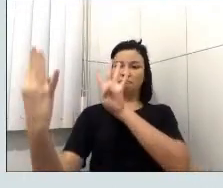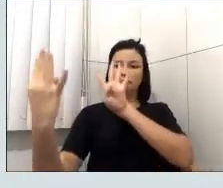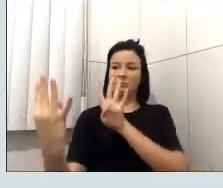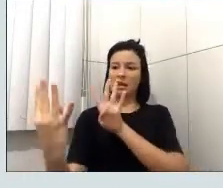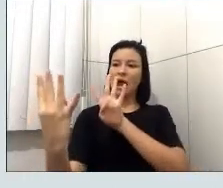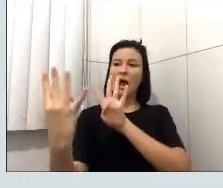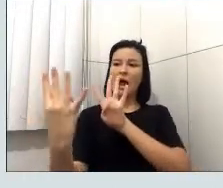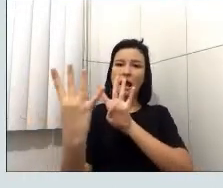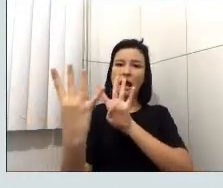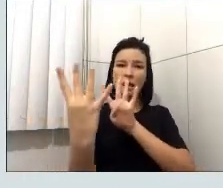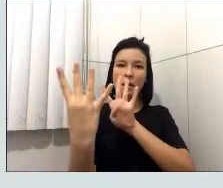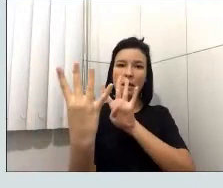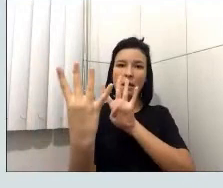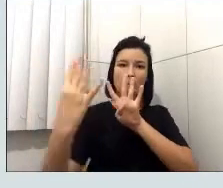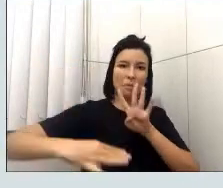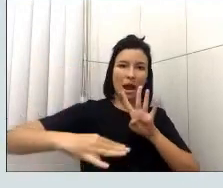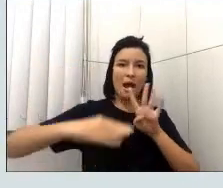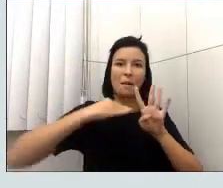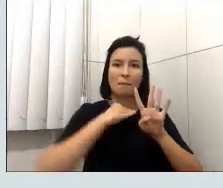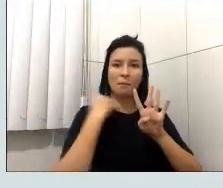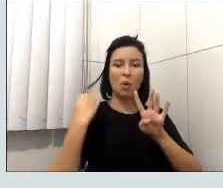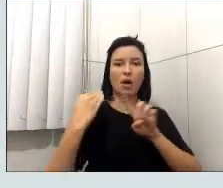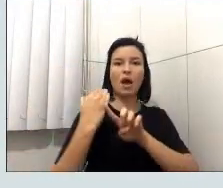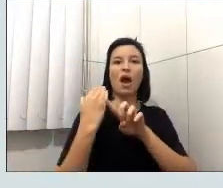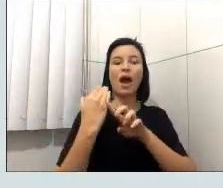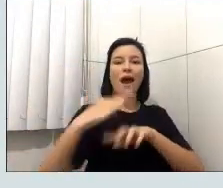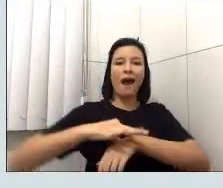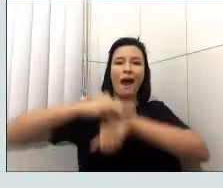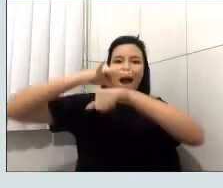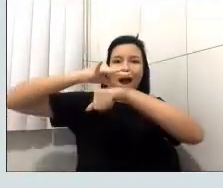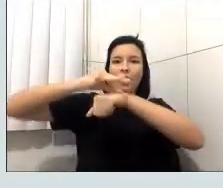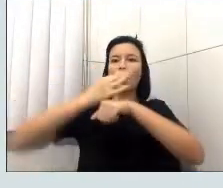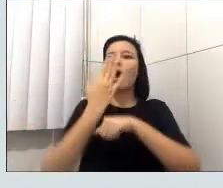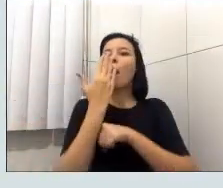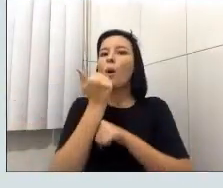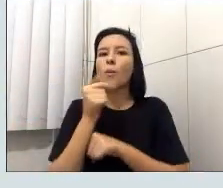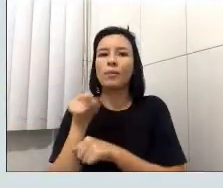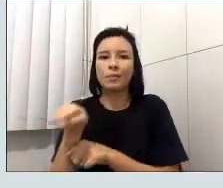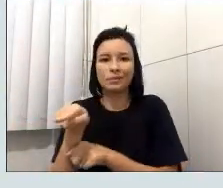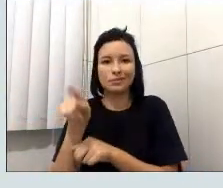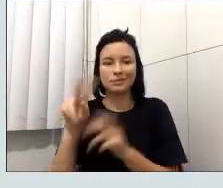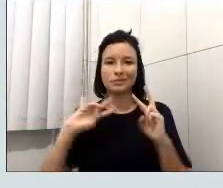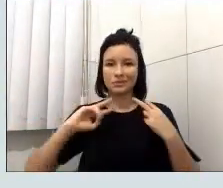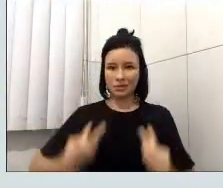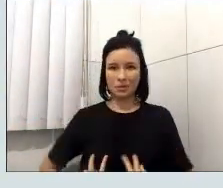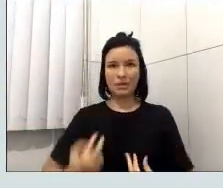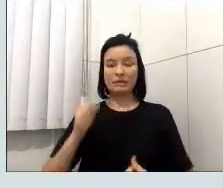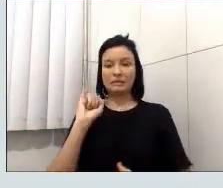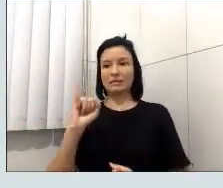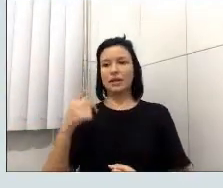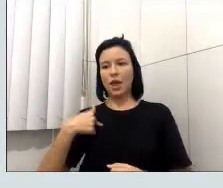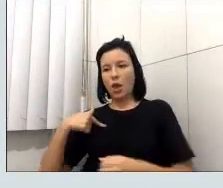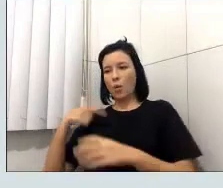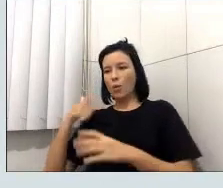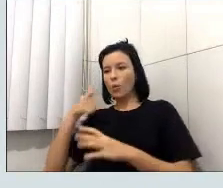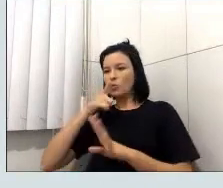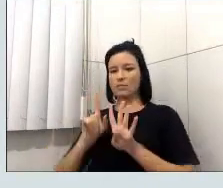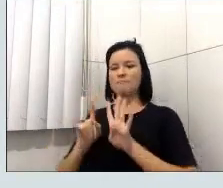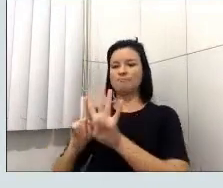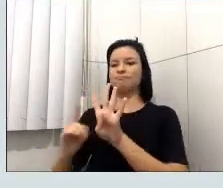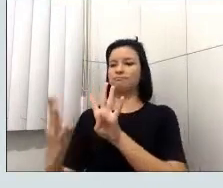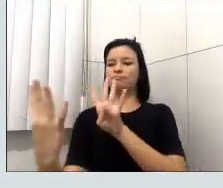dentro dos seus rituais, eles acreditavam que ao derrotar o inimigo e ao se alimentar dele, eles